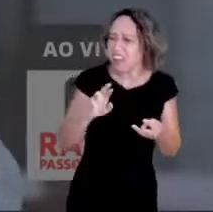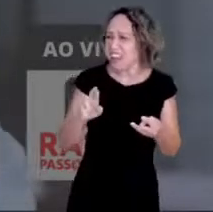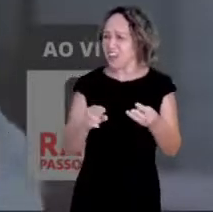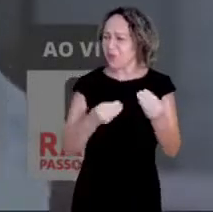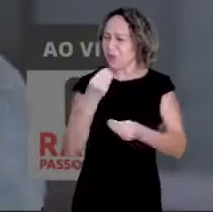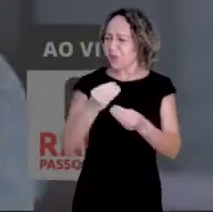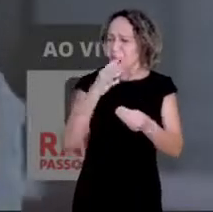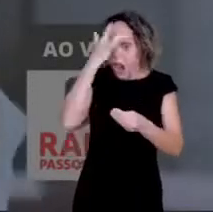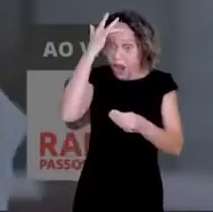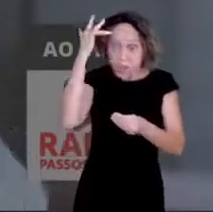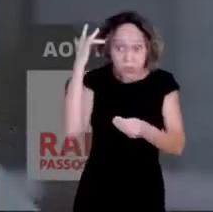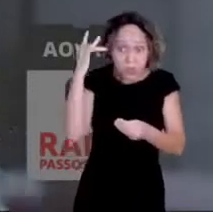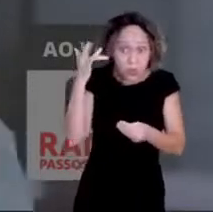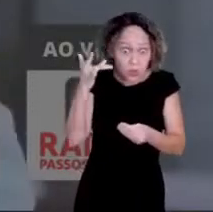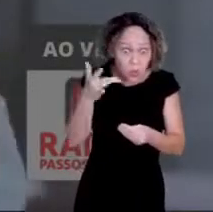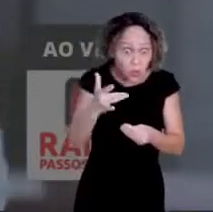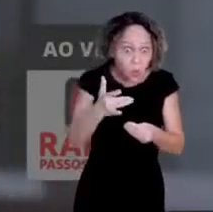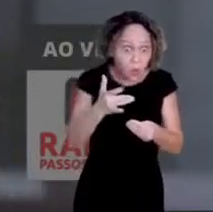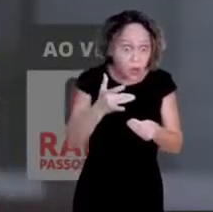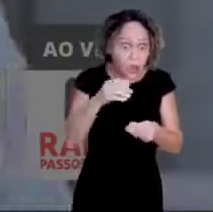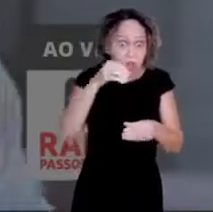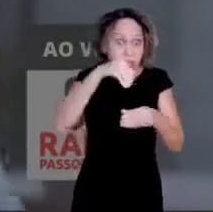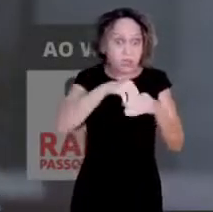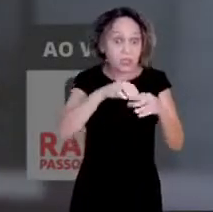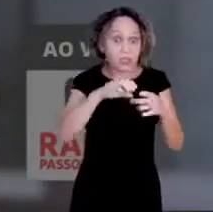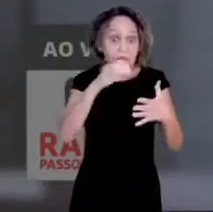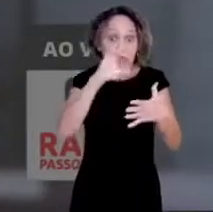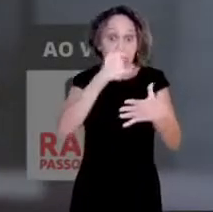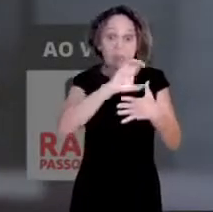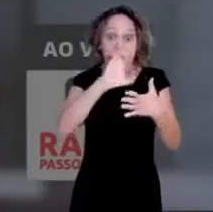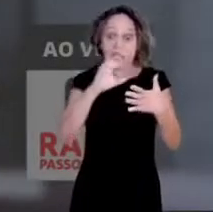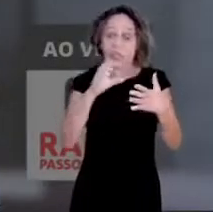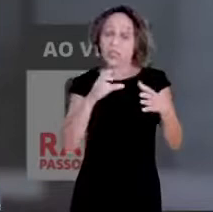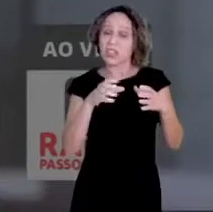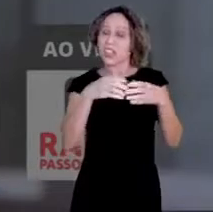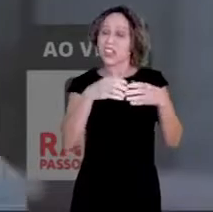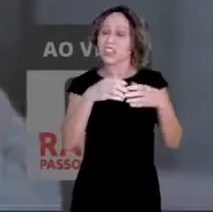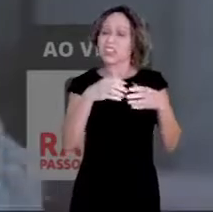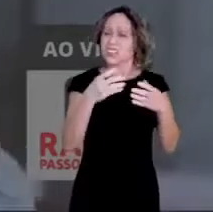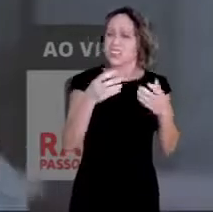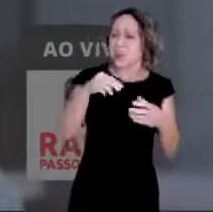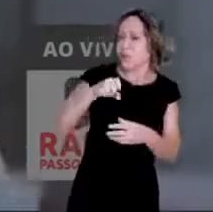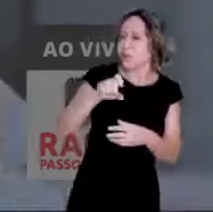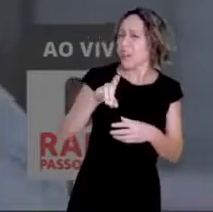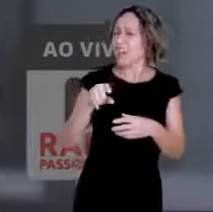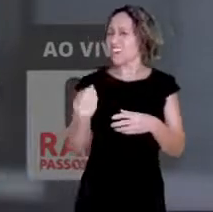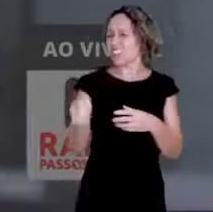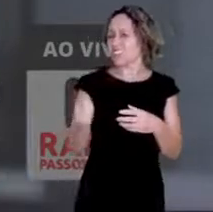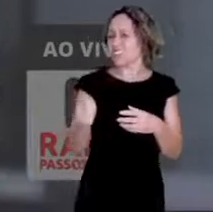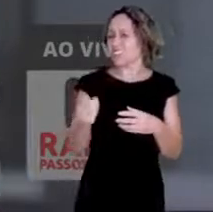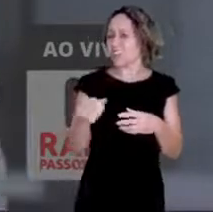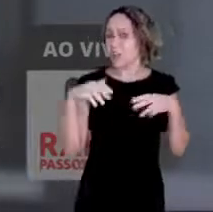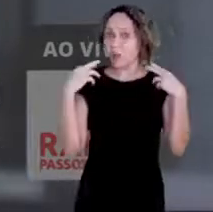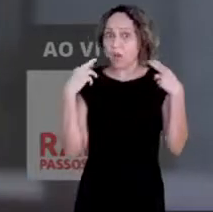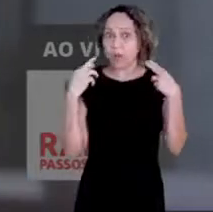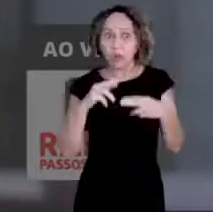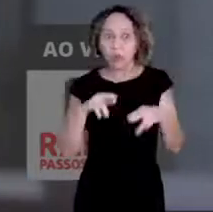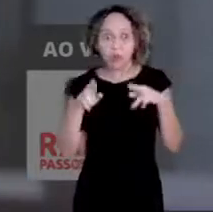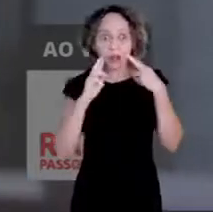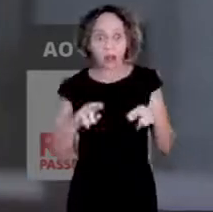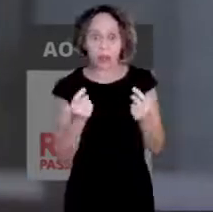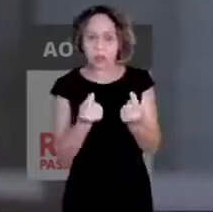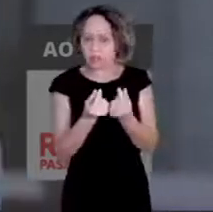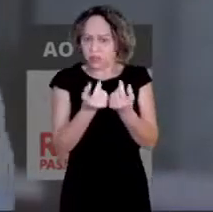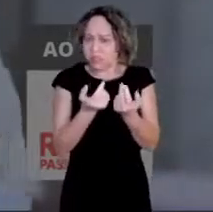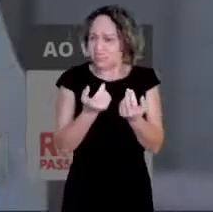caro a mandioca, tá caro o leite. Ou seja, o povo pobre tem uma inflação infinitamente maior do que a classe média e do que